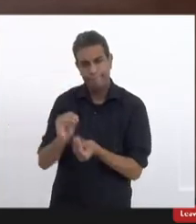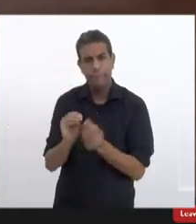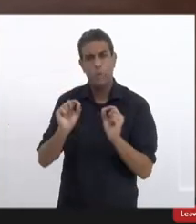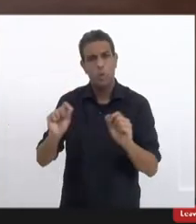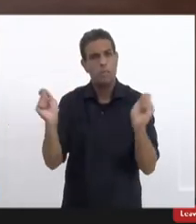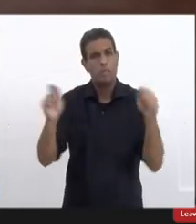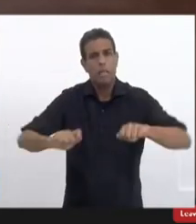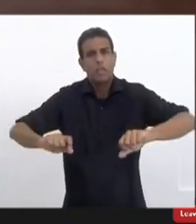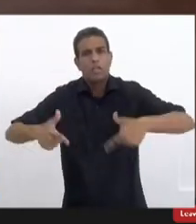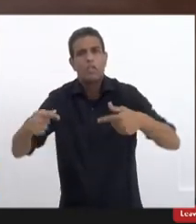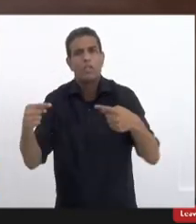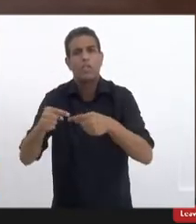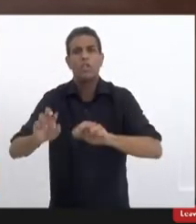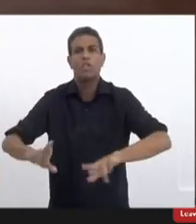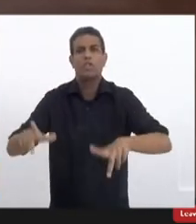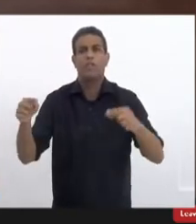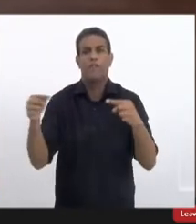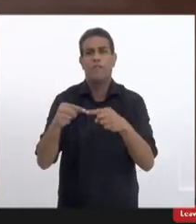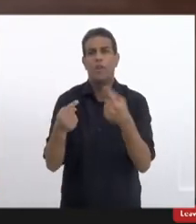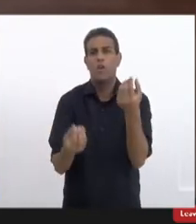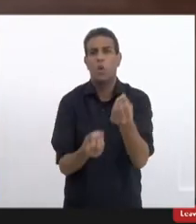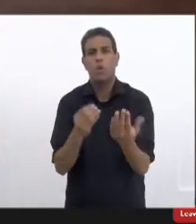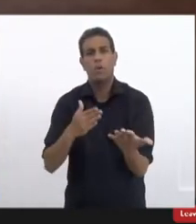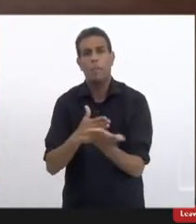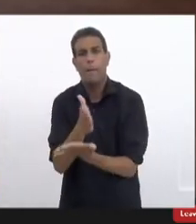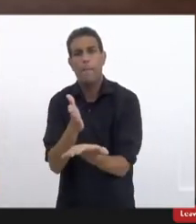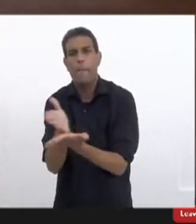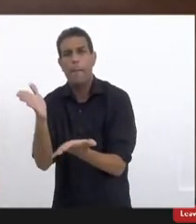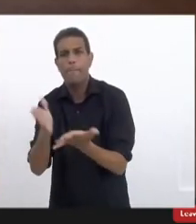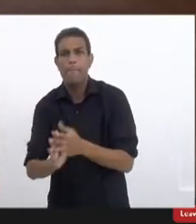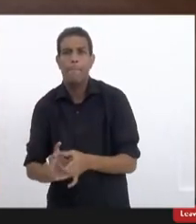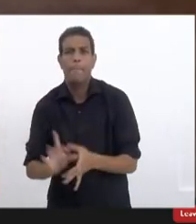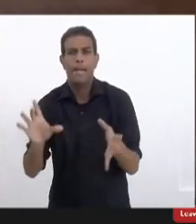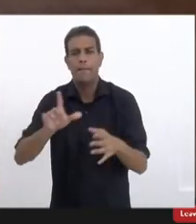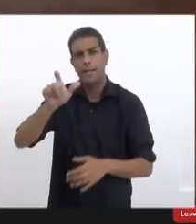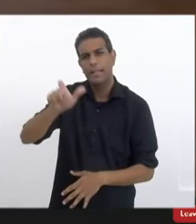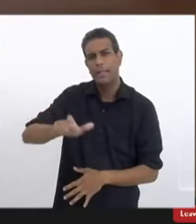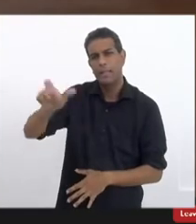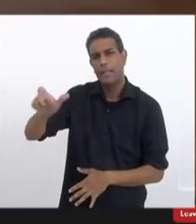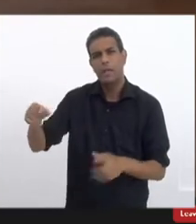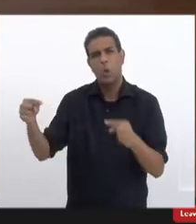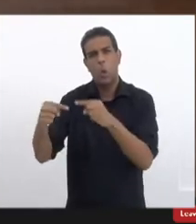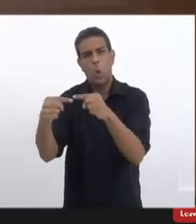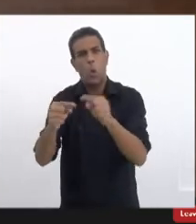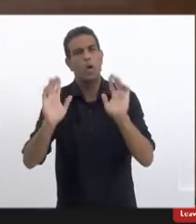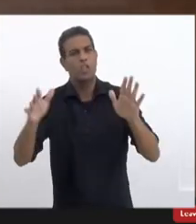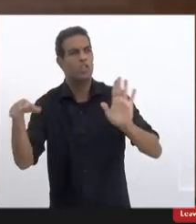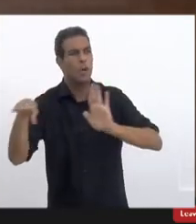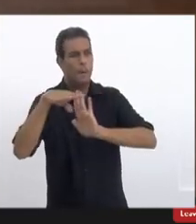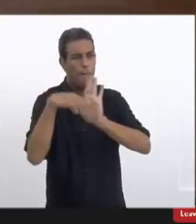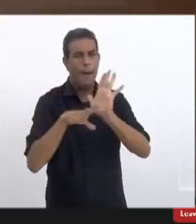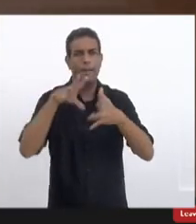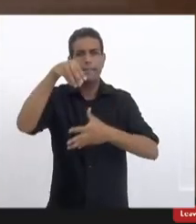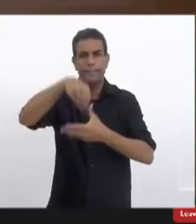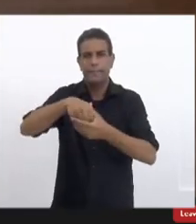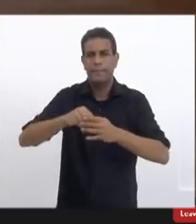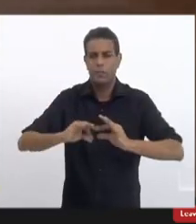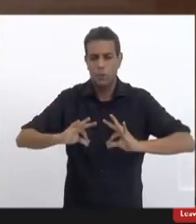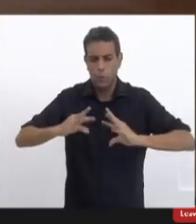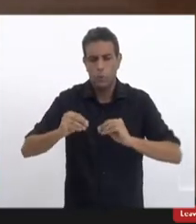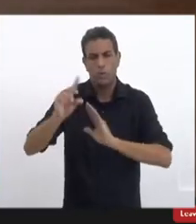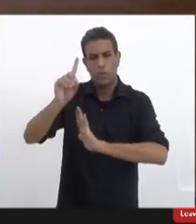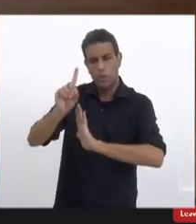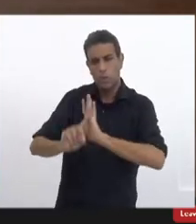eram extremas violações a todas as liberdades individuais estavam previstas e a todos os direitos humanos